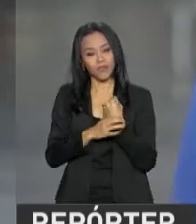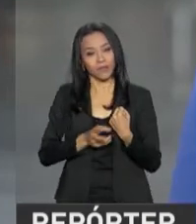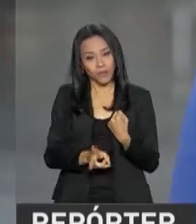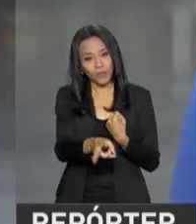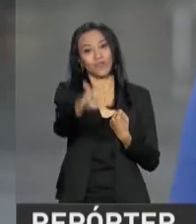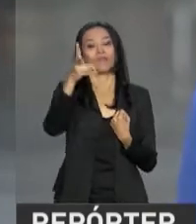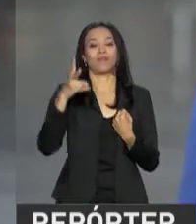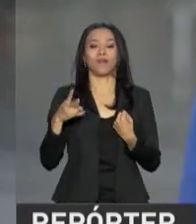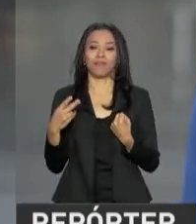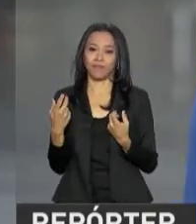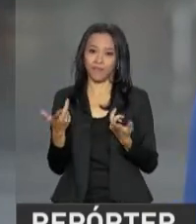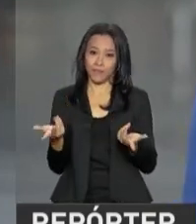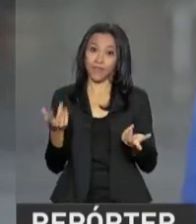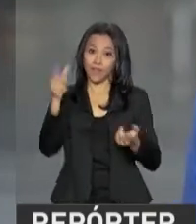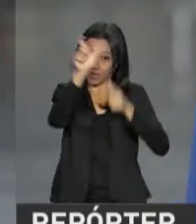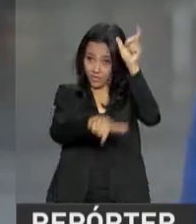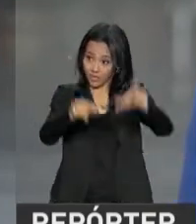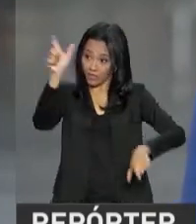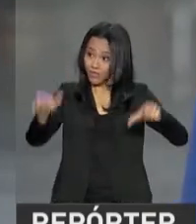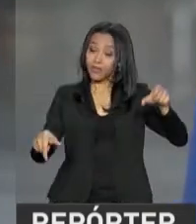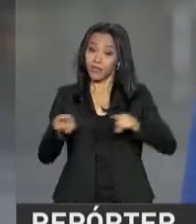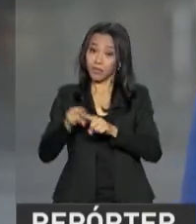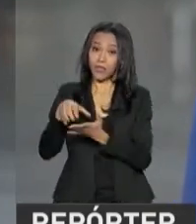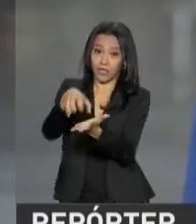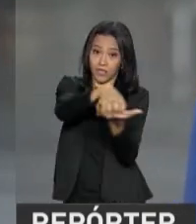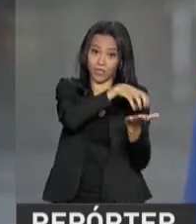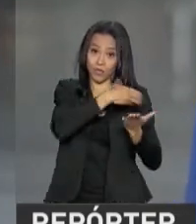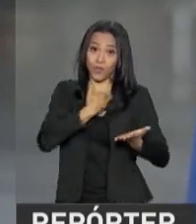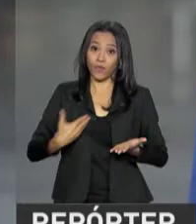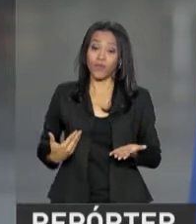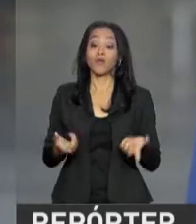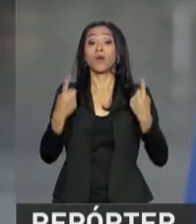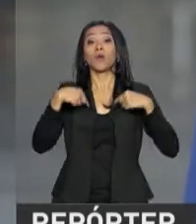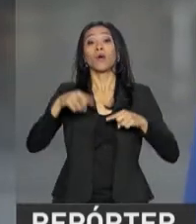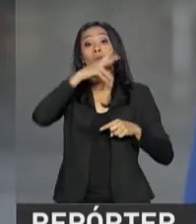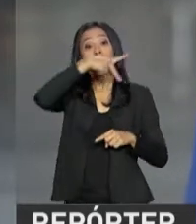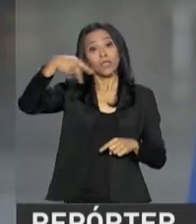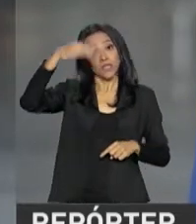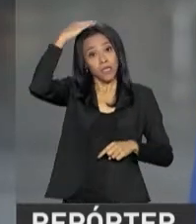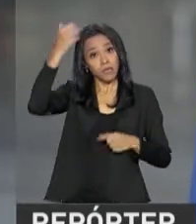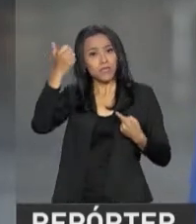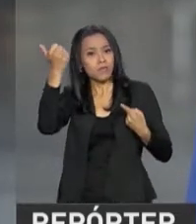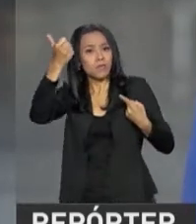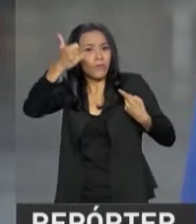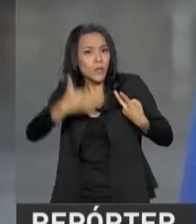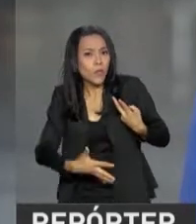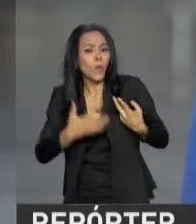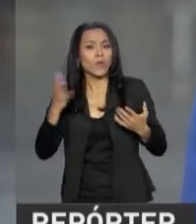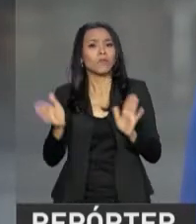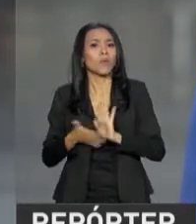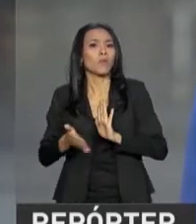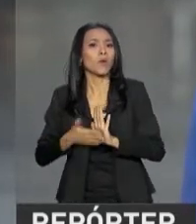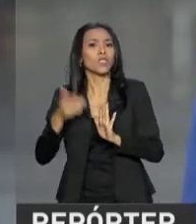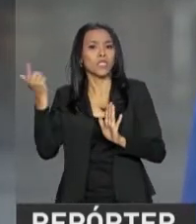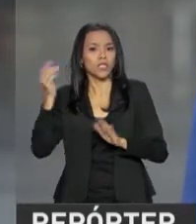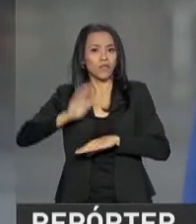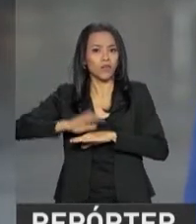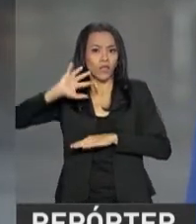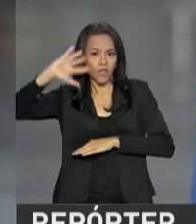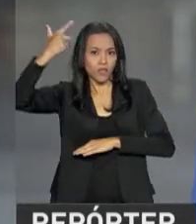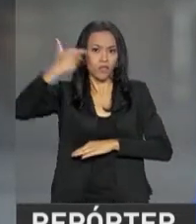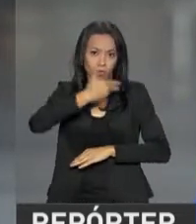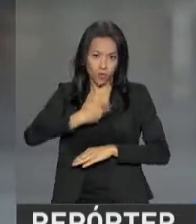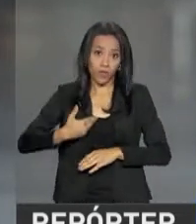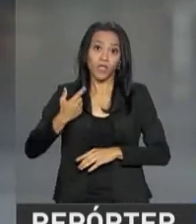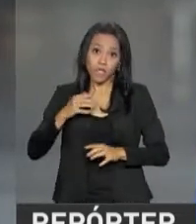a estabilidade entre pessoas e instituições. Temer destacou ainda medidas que foram tomadas pelo governo que garantiram a retomada